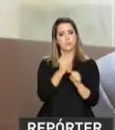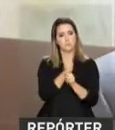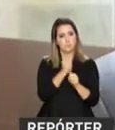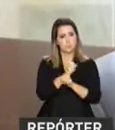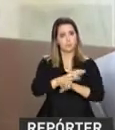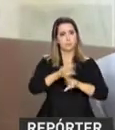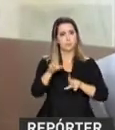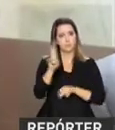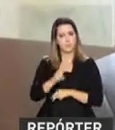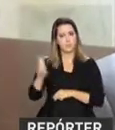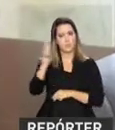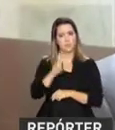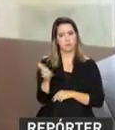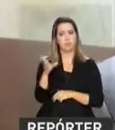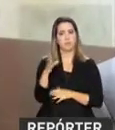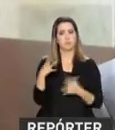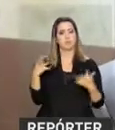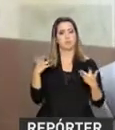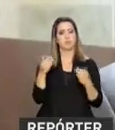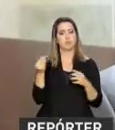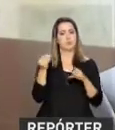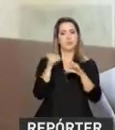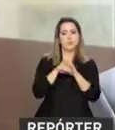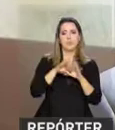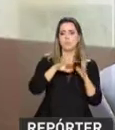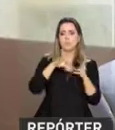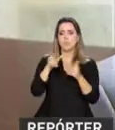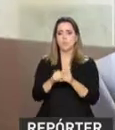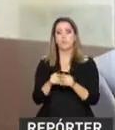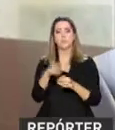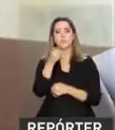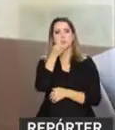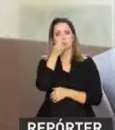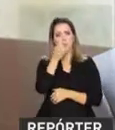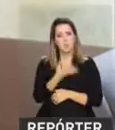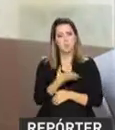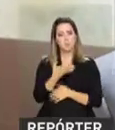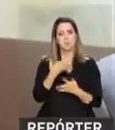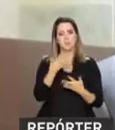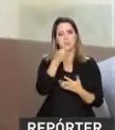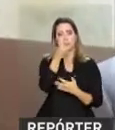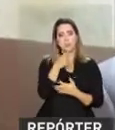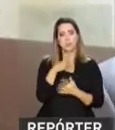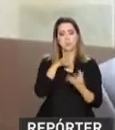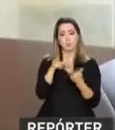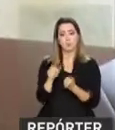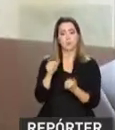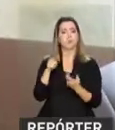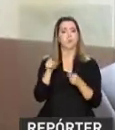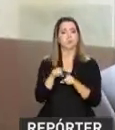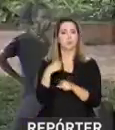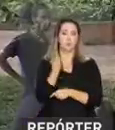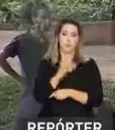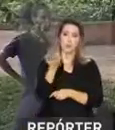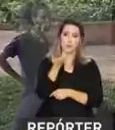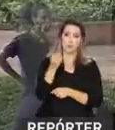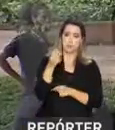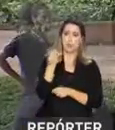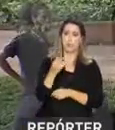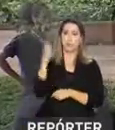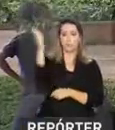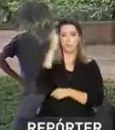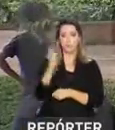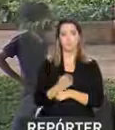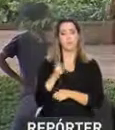de universidades com inserção internacional de alto nível. Isso que nós pretendemos para as universidades brasileiras. O